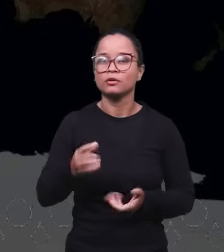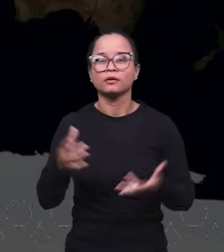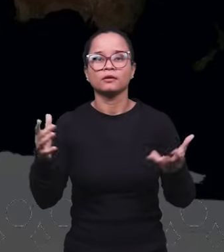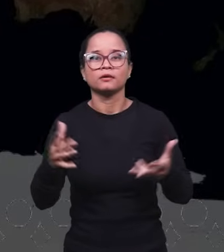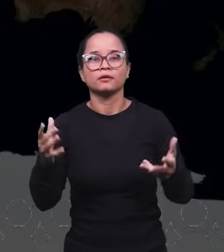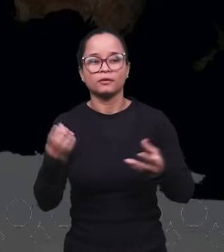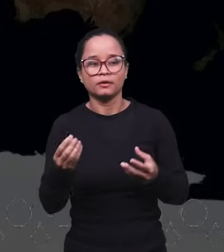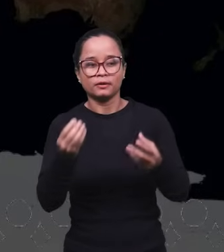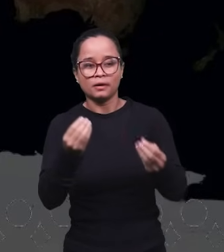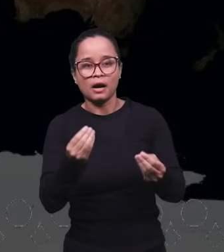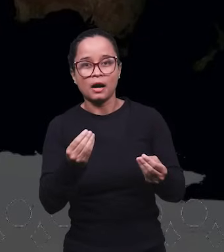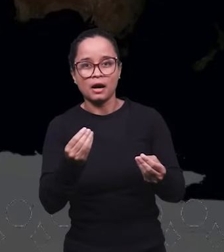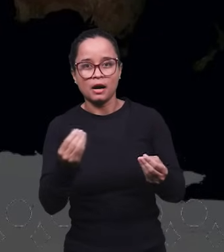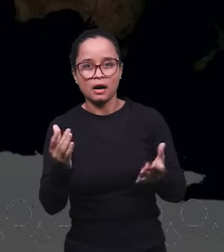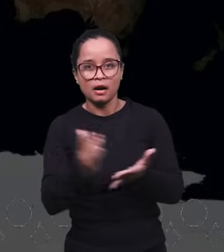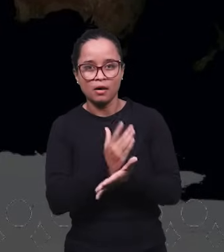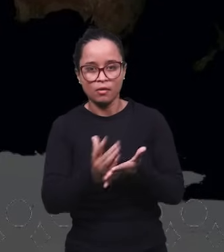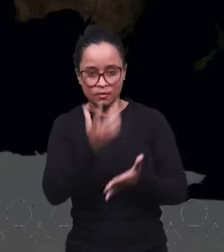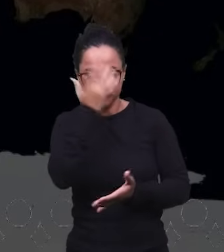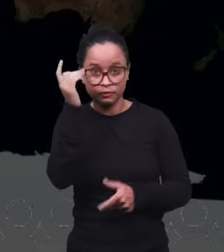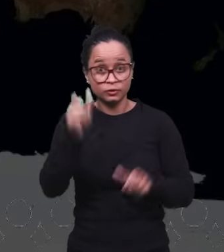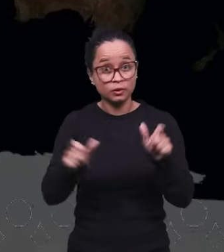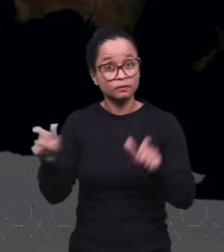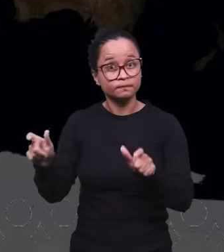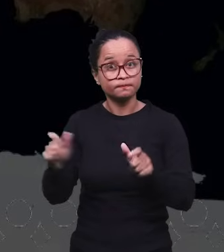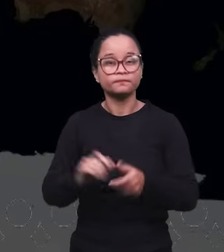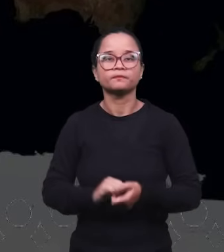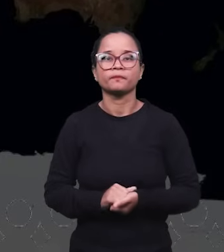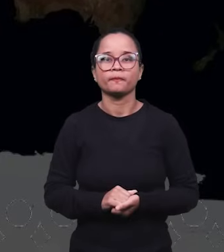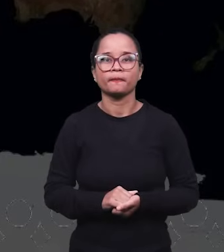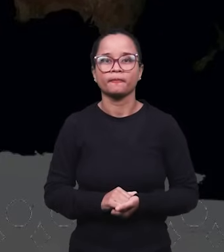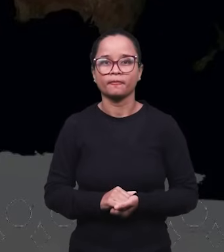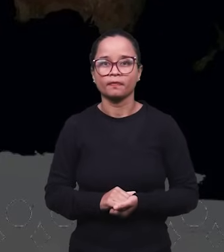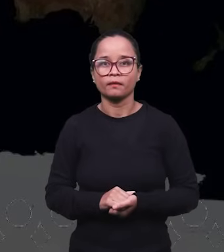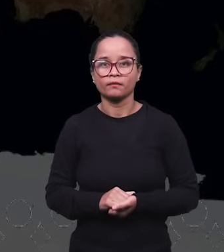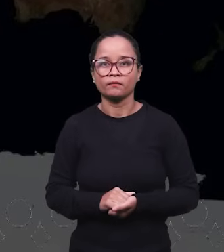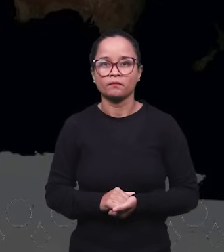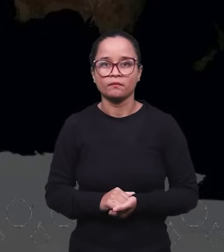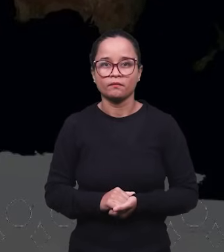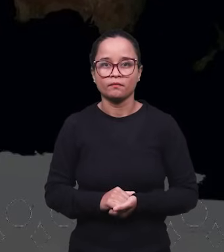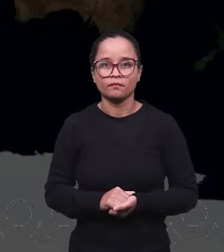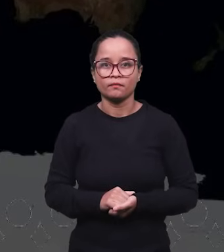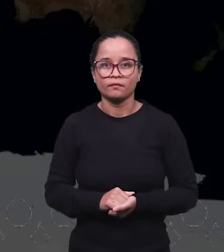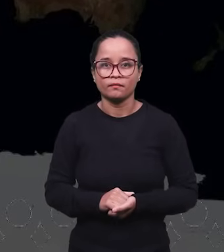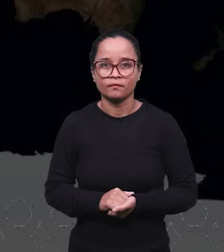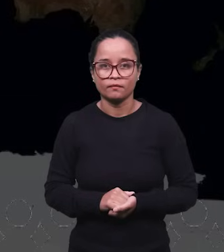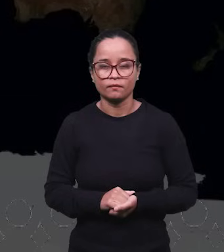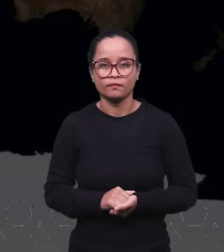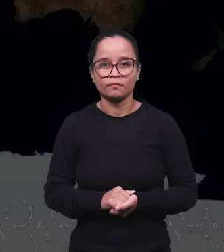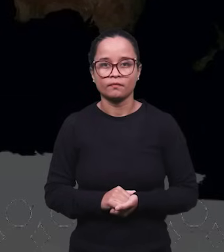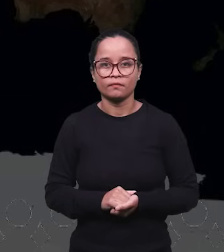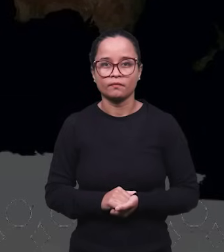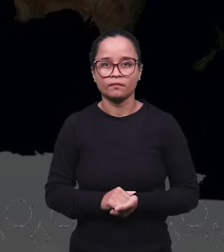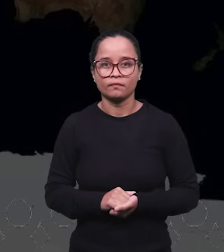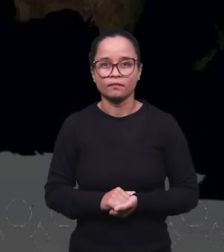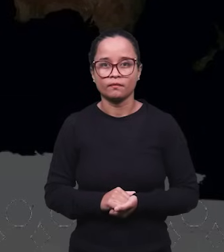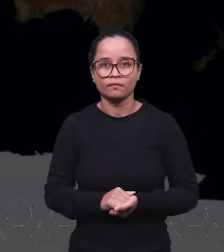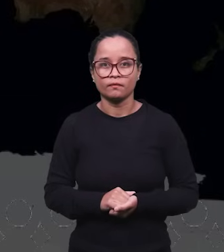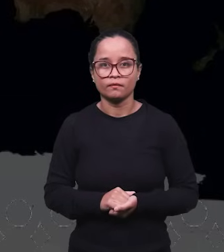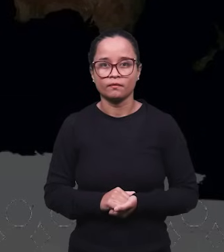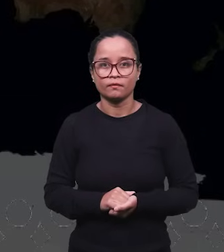um recado para alguém, If we sent a message to anybody, tukipitisha ujumbe kupitia kwa mtu yeyote,